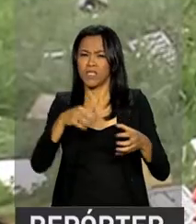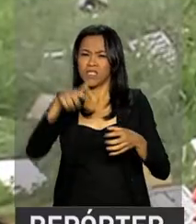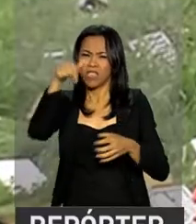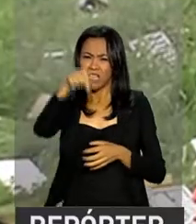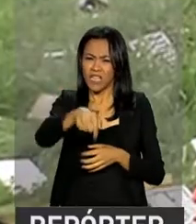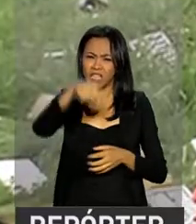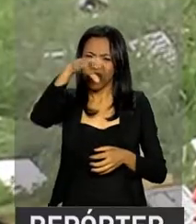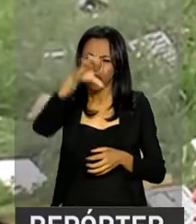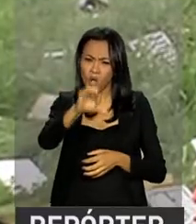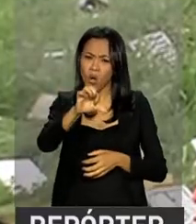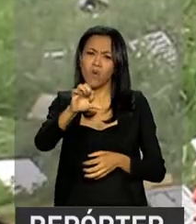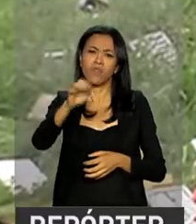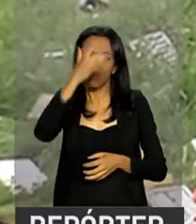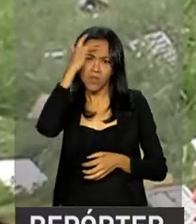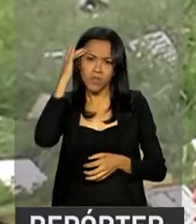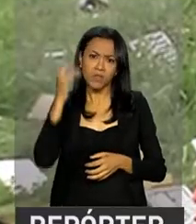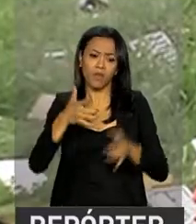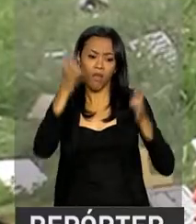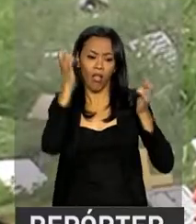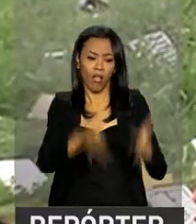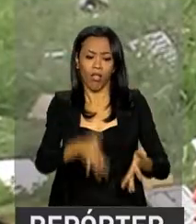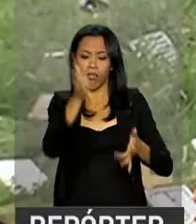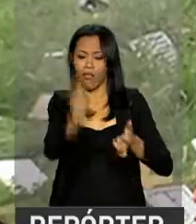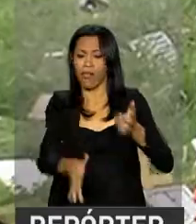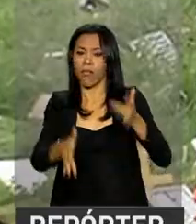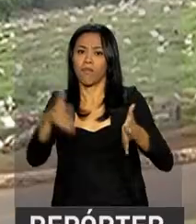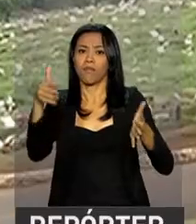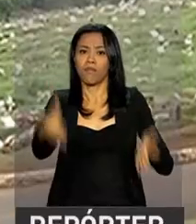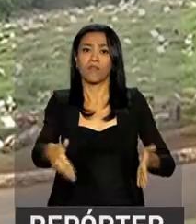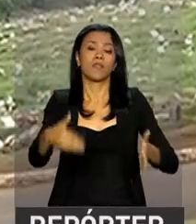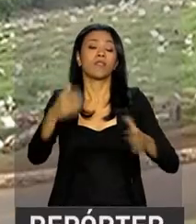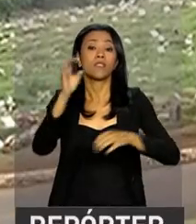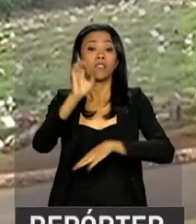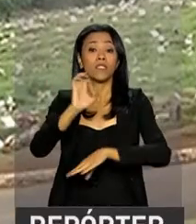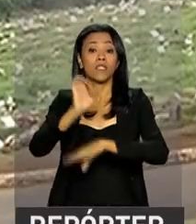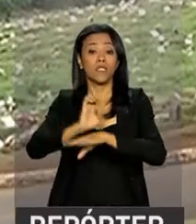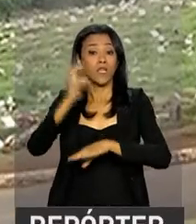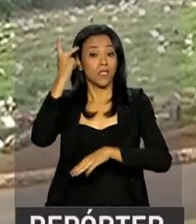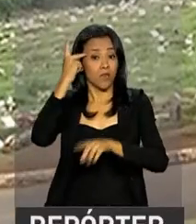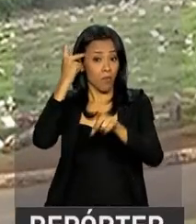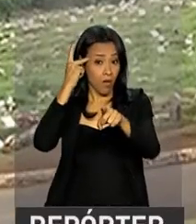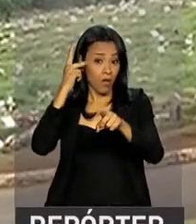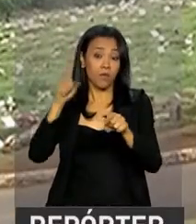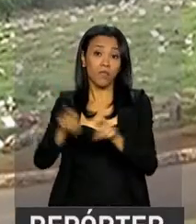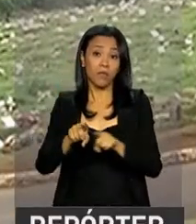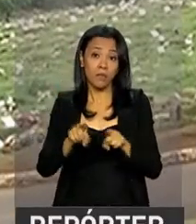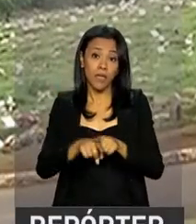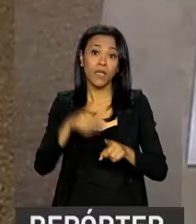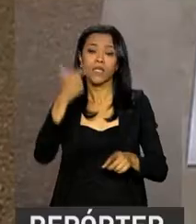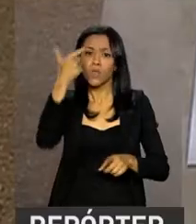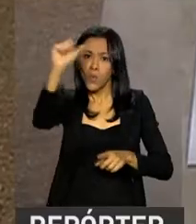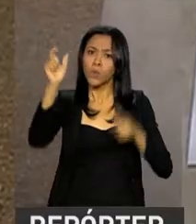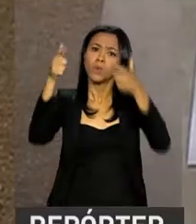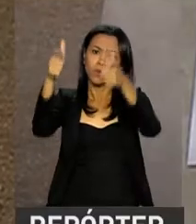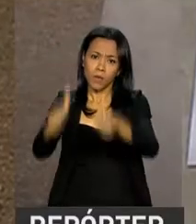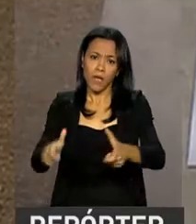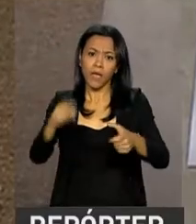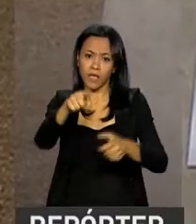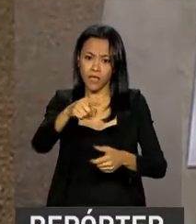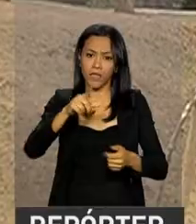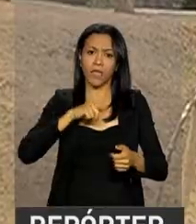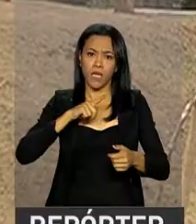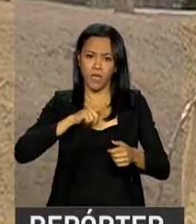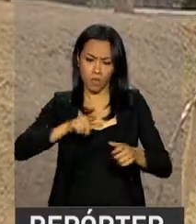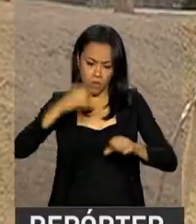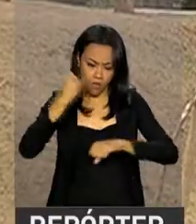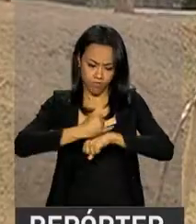ditadura foram enterradas em cemitérios da cidade de são paulo pelo menos 31 em perus onde hoje são lembrados por uma placa em memória